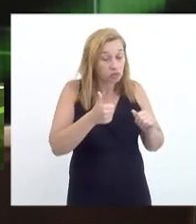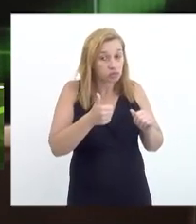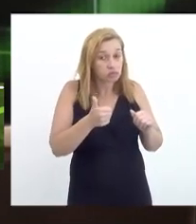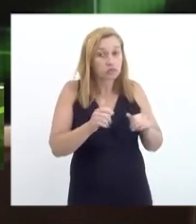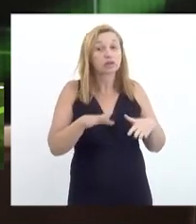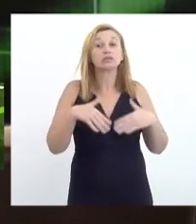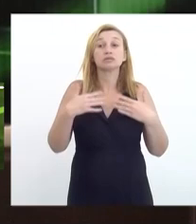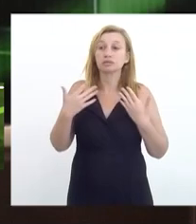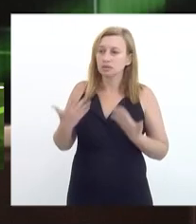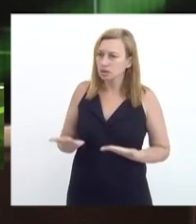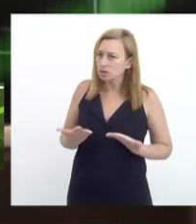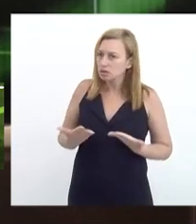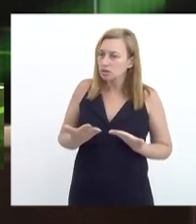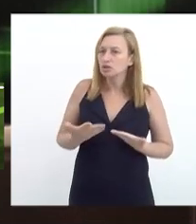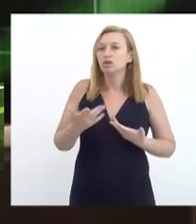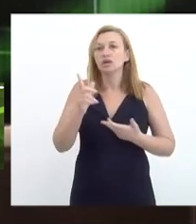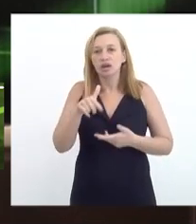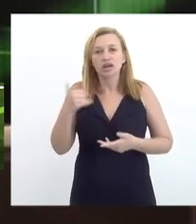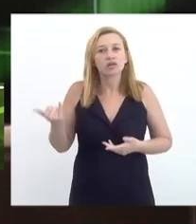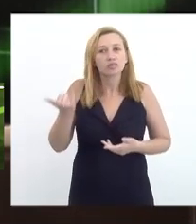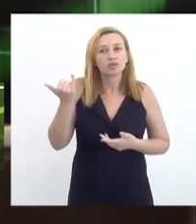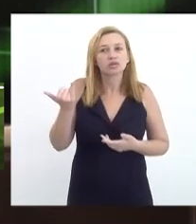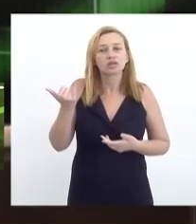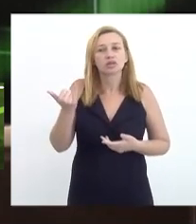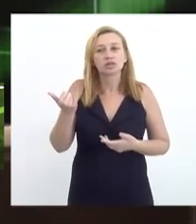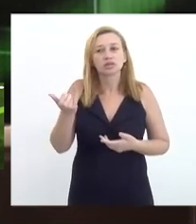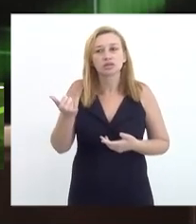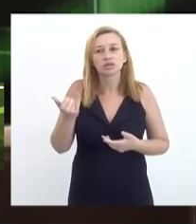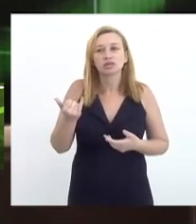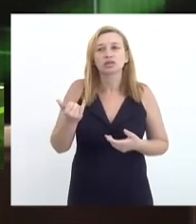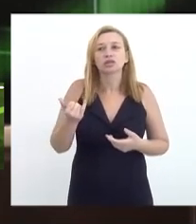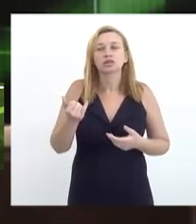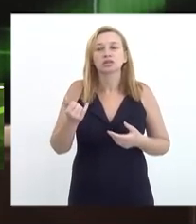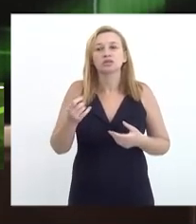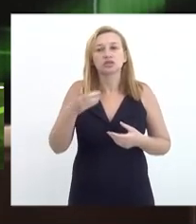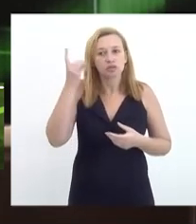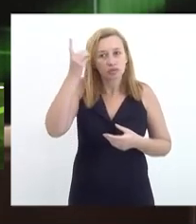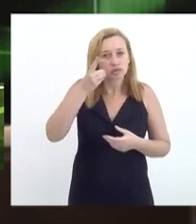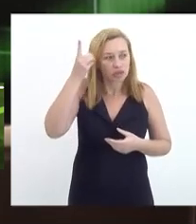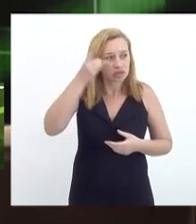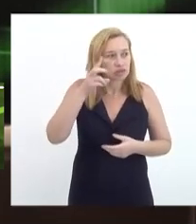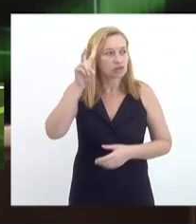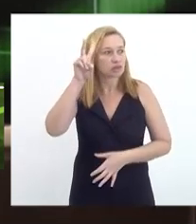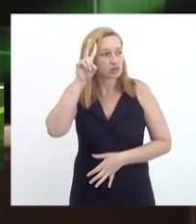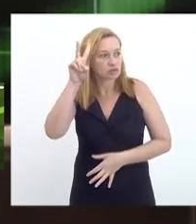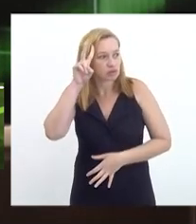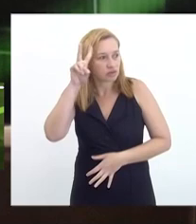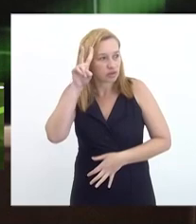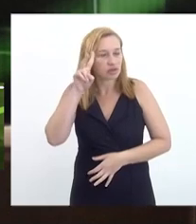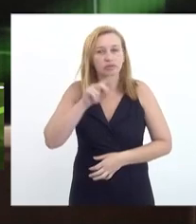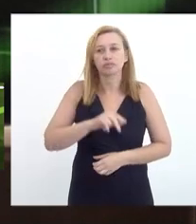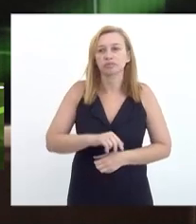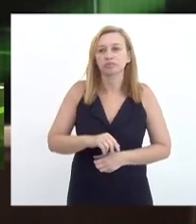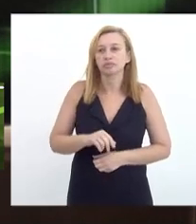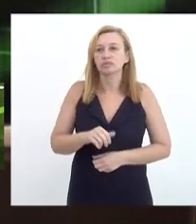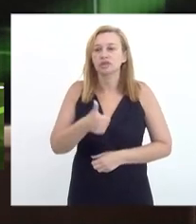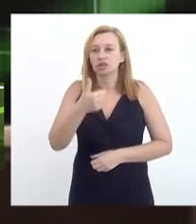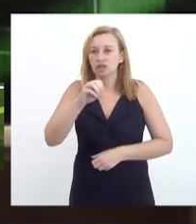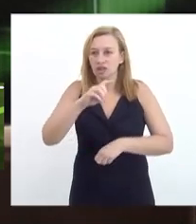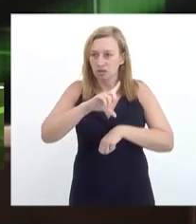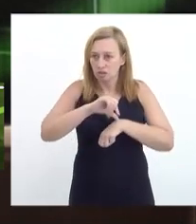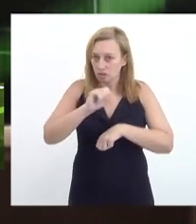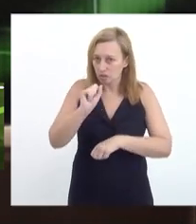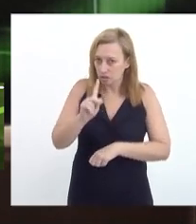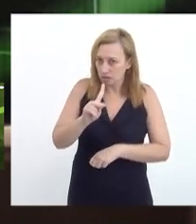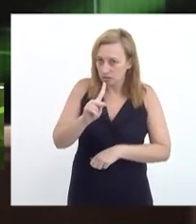Então Acho que muito importante A presença Dos parlamentares Na segunda-feira A partir das 10 horas